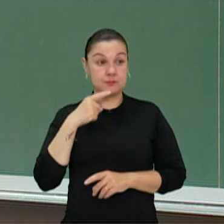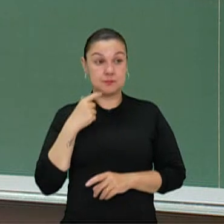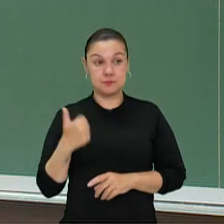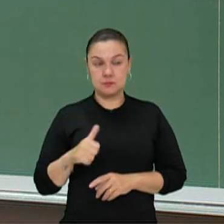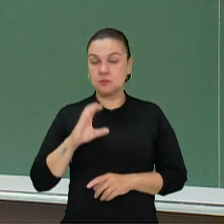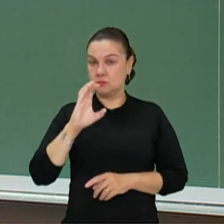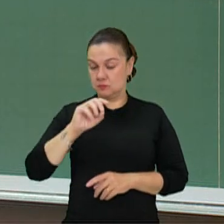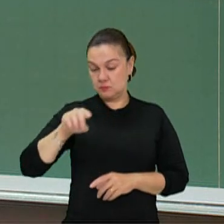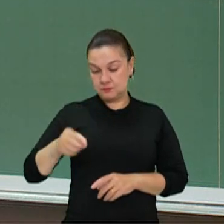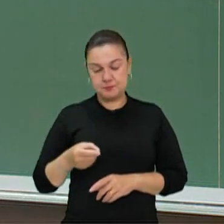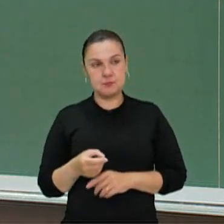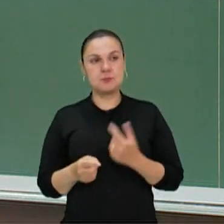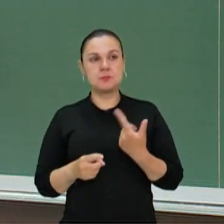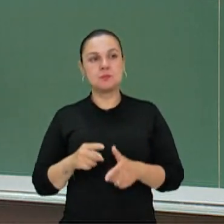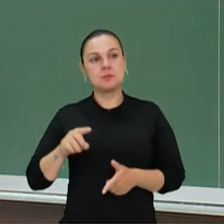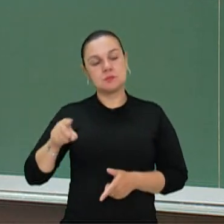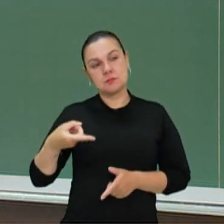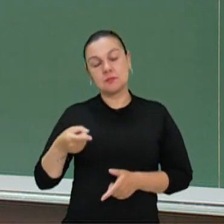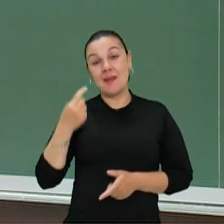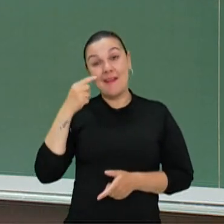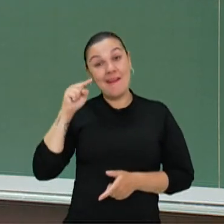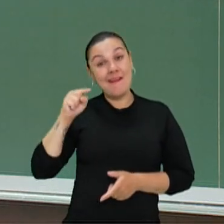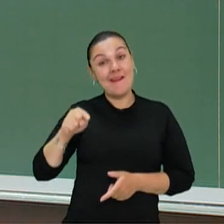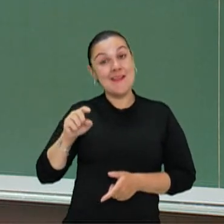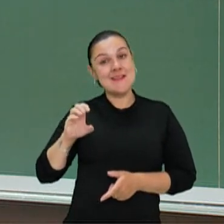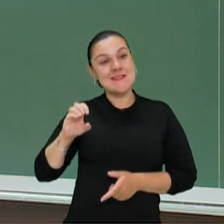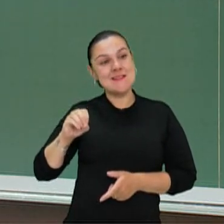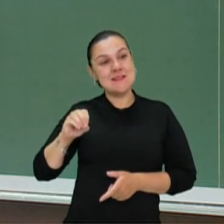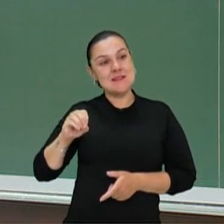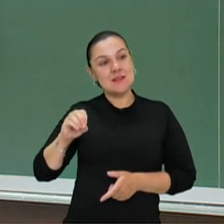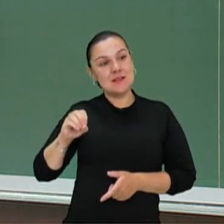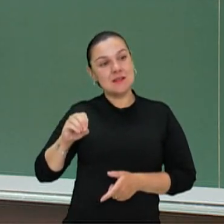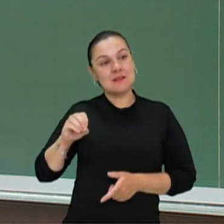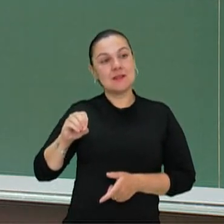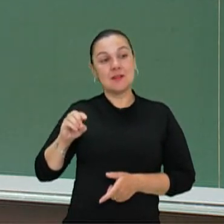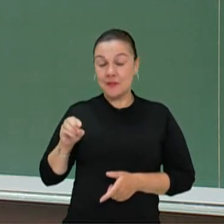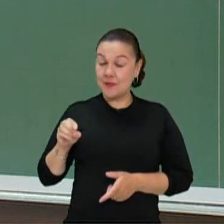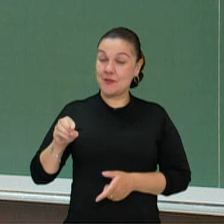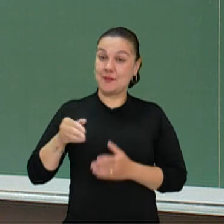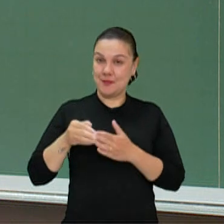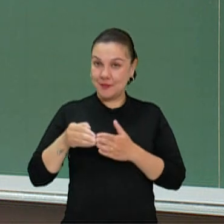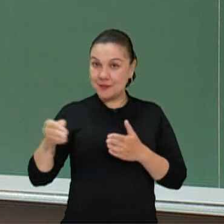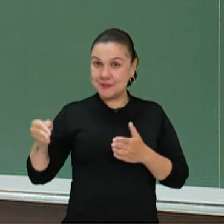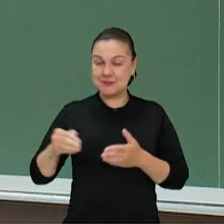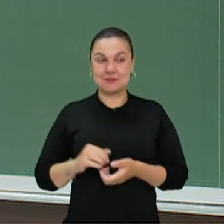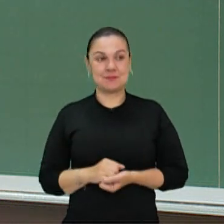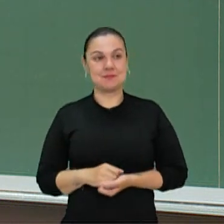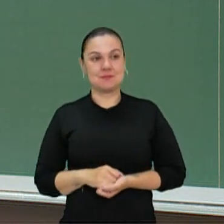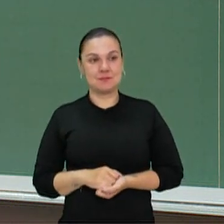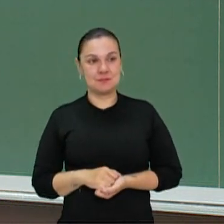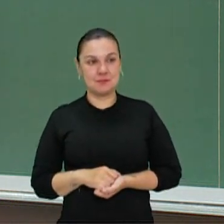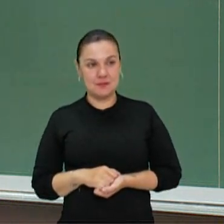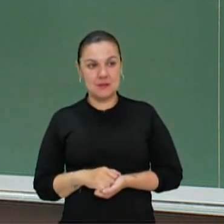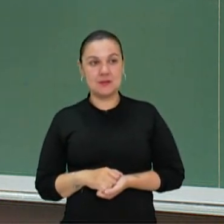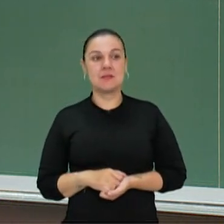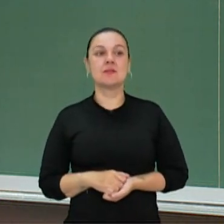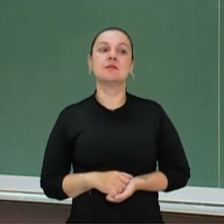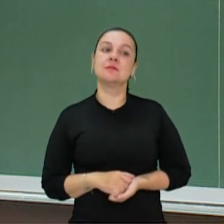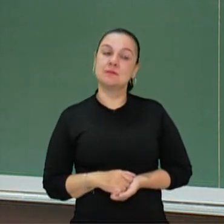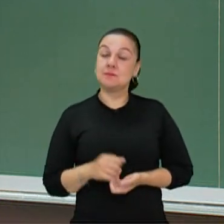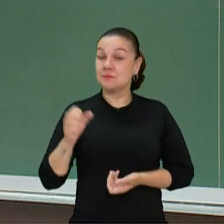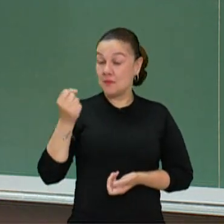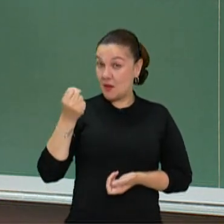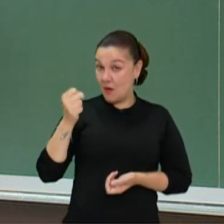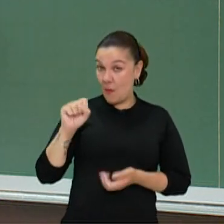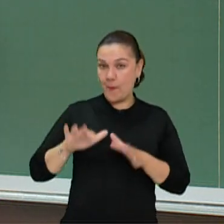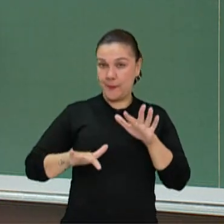e a vírgula. O que é essa vírgula? É esse zero aqui que eu vou continuar a nossa operação. 90 dividido por 11 dá